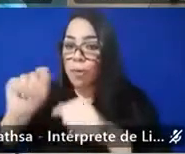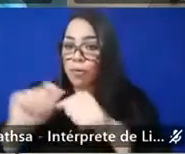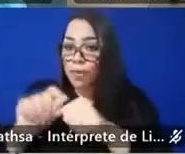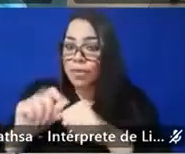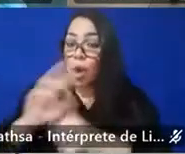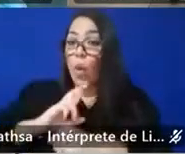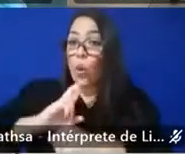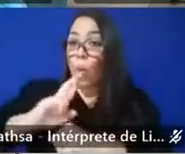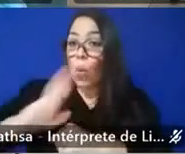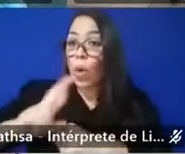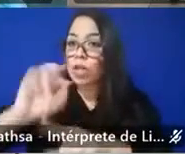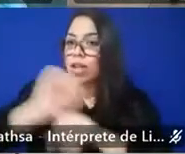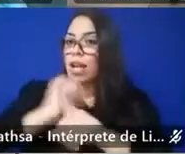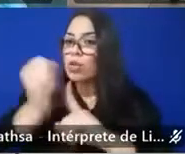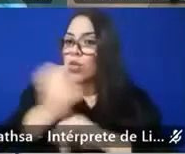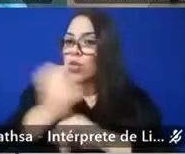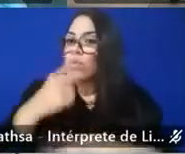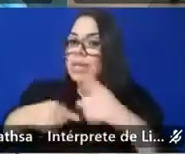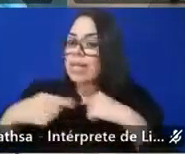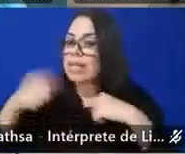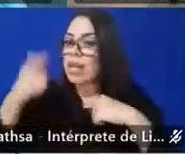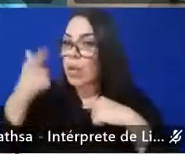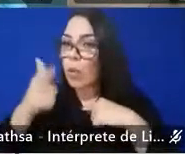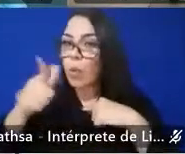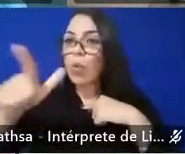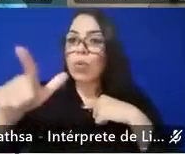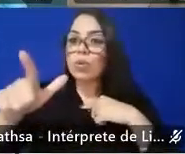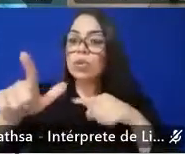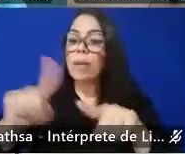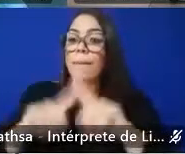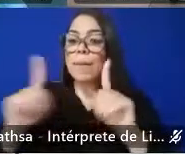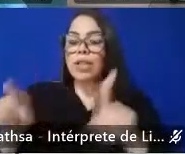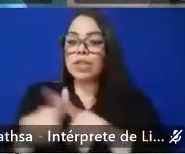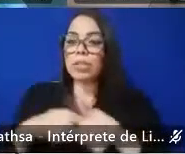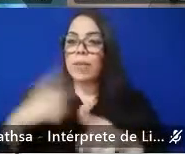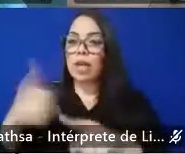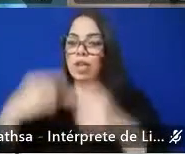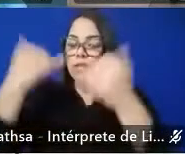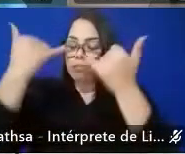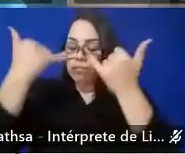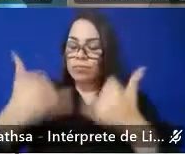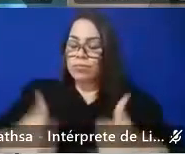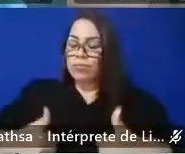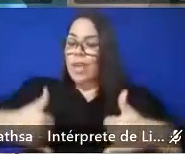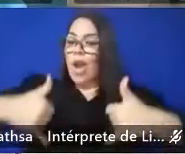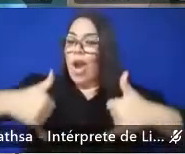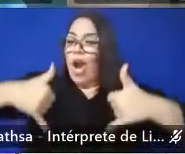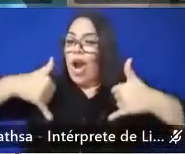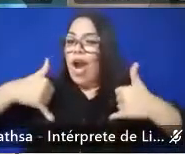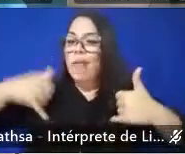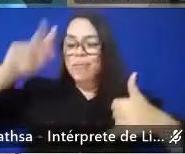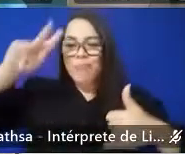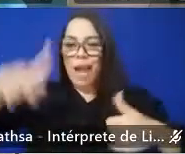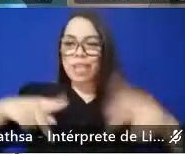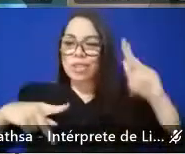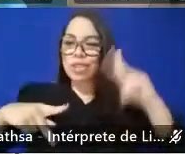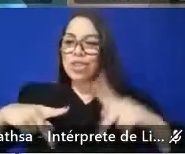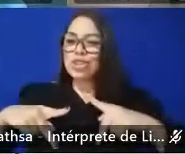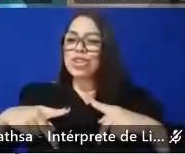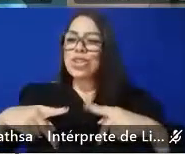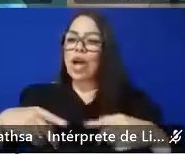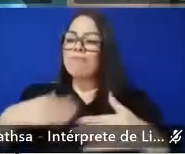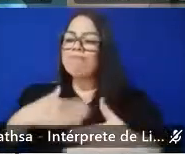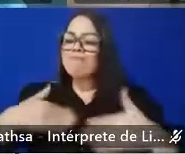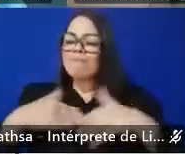sociedade deseja como também para nossa satisfação pessoal de 20 de poder contribuir